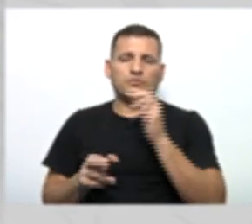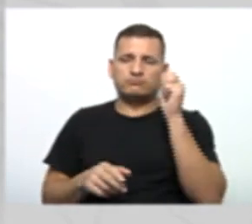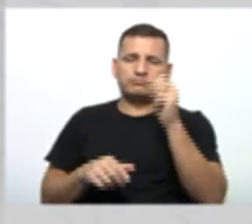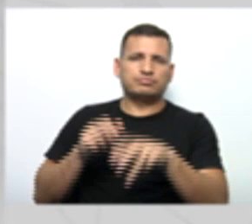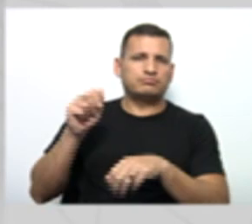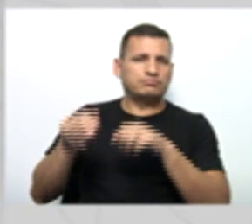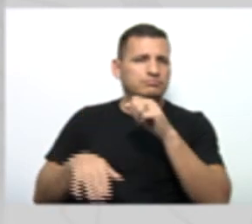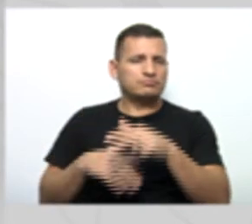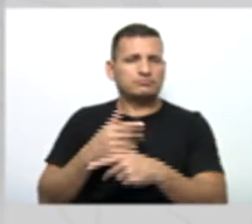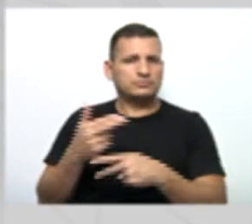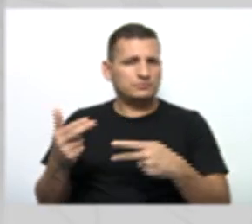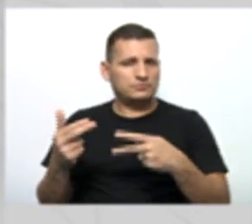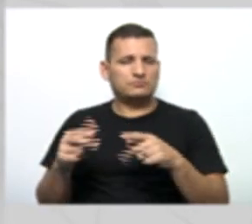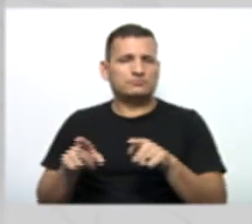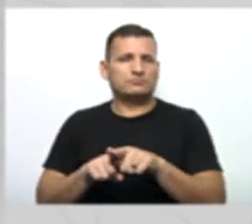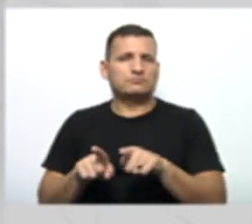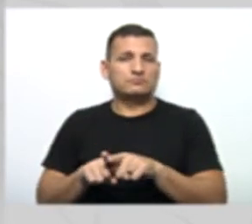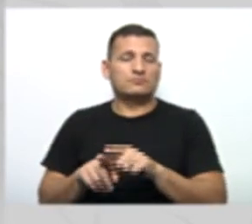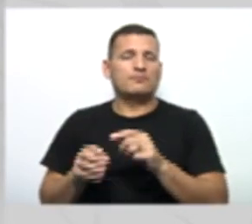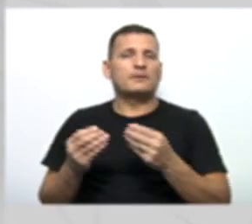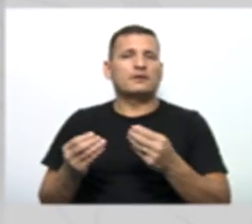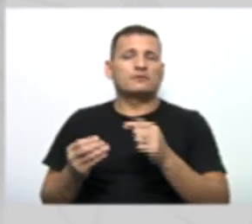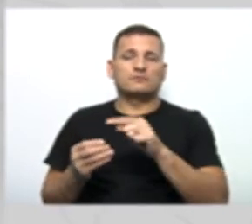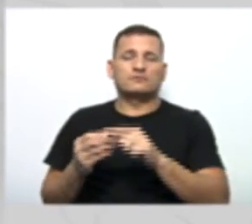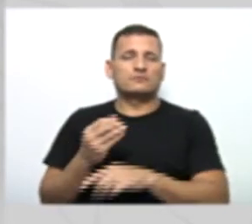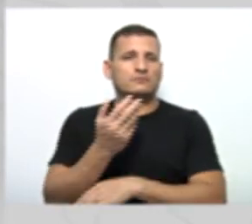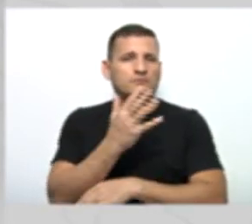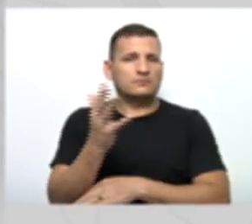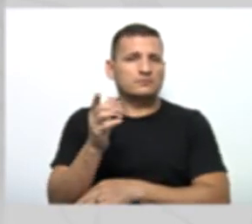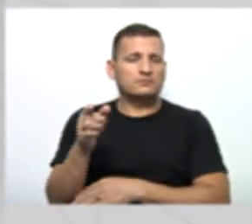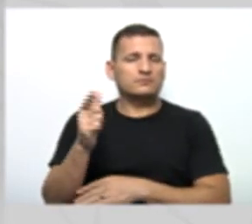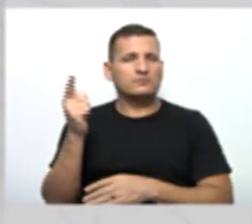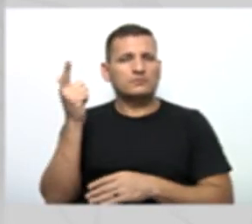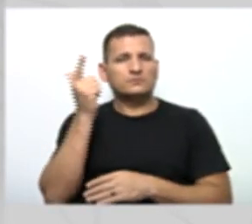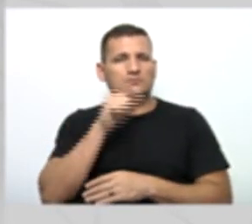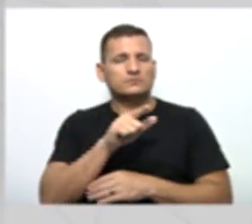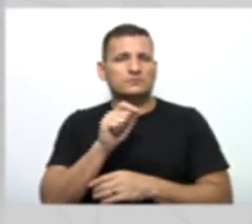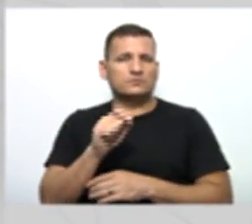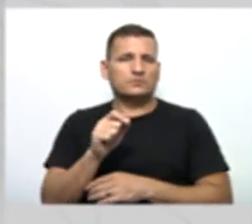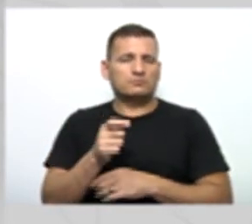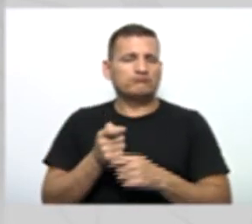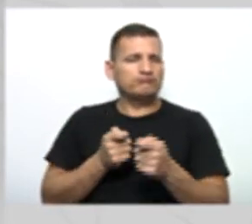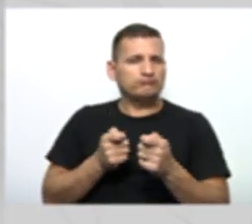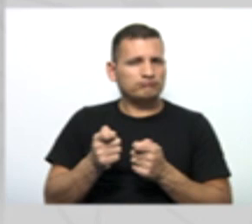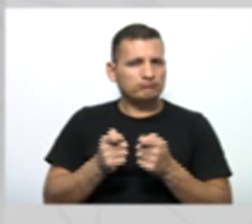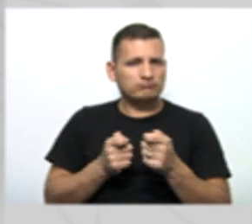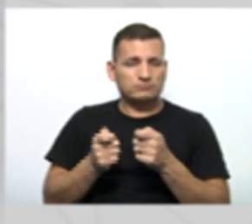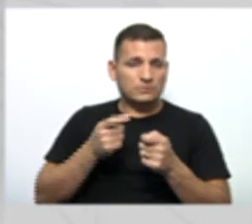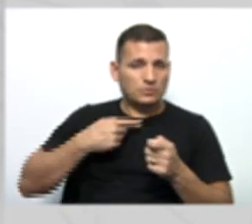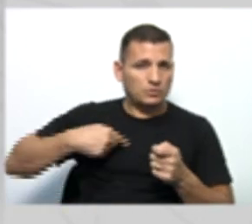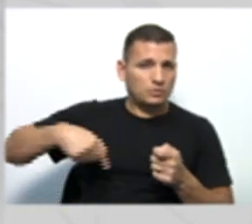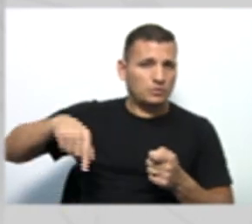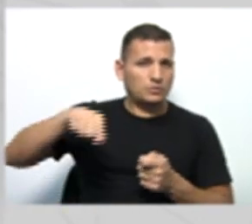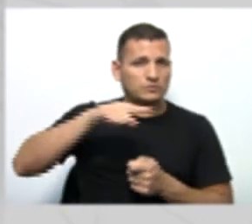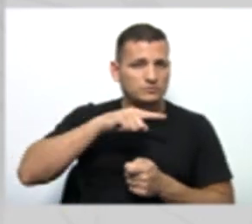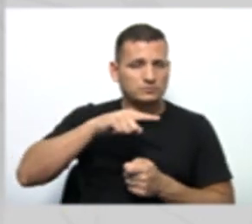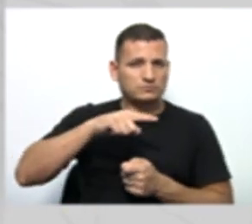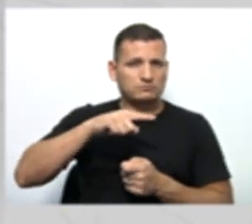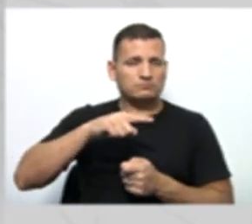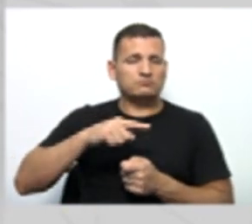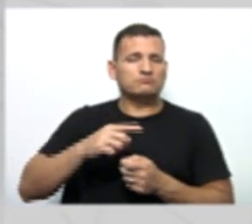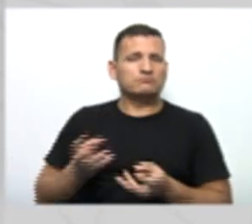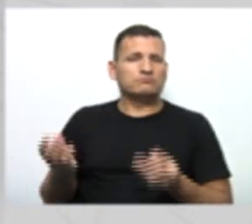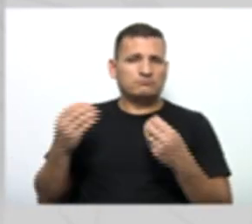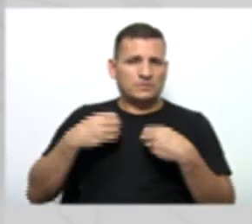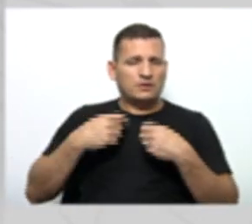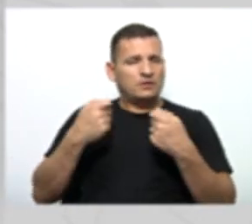natureza, para que a natureza consiga sustentar a nós, satisfazer as